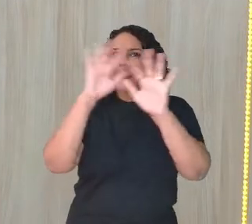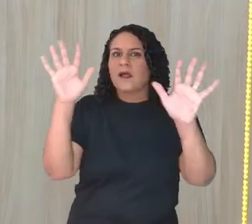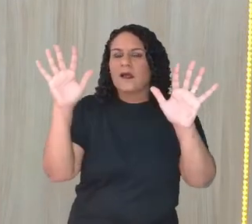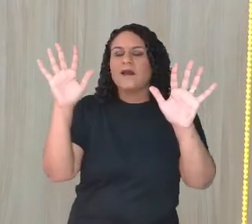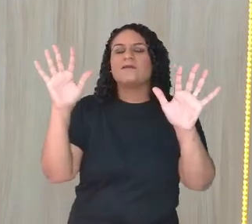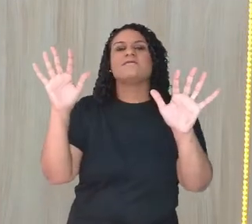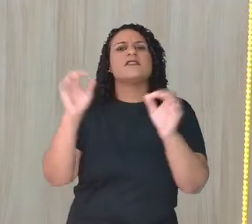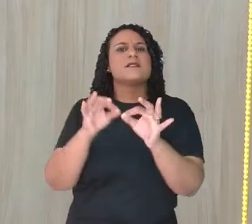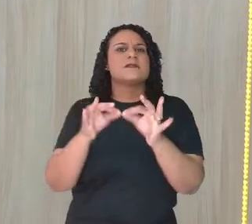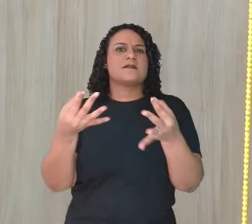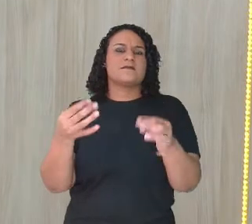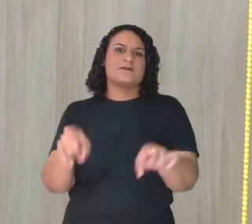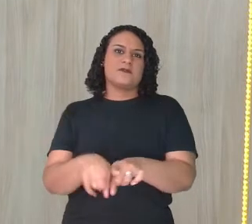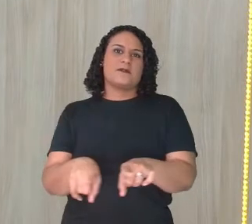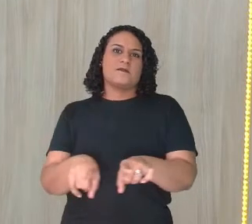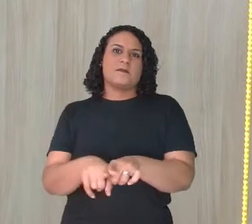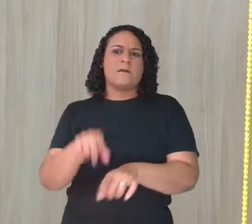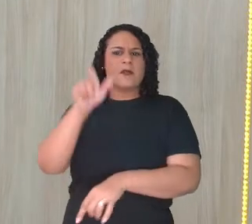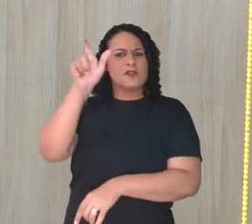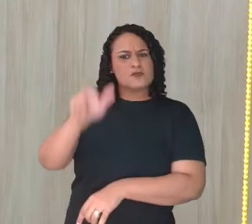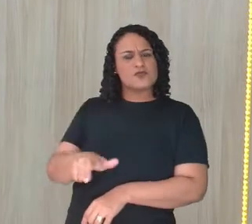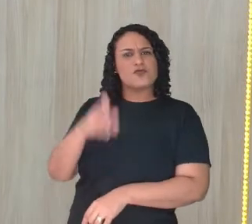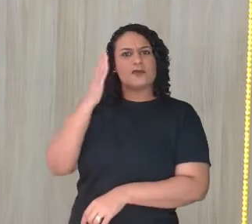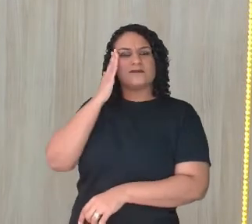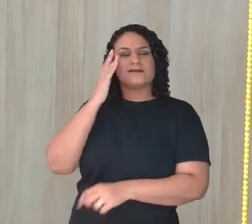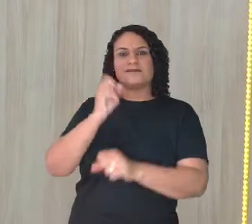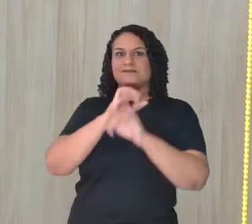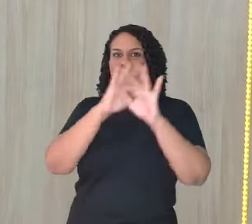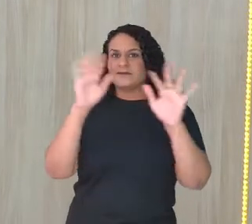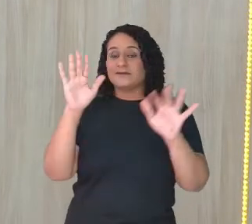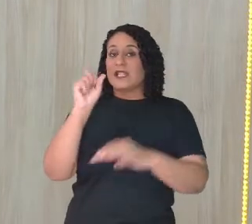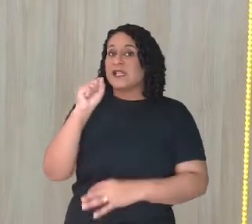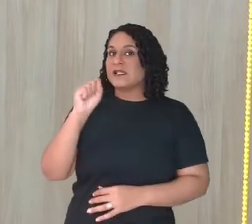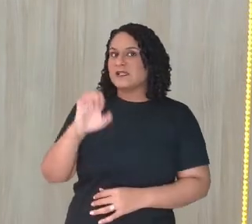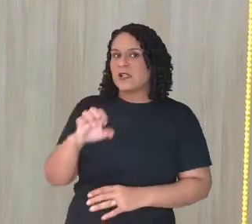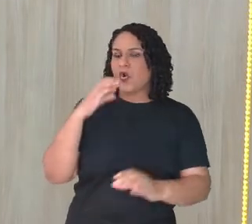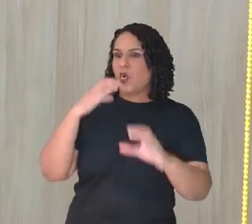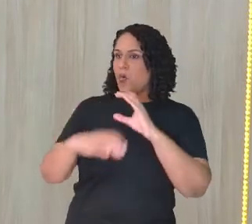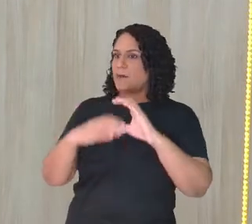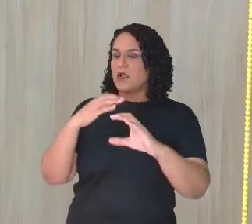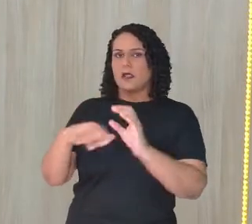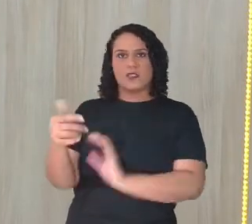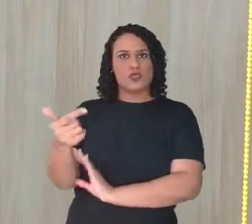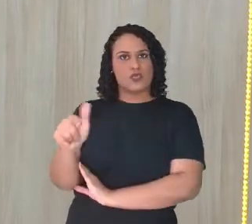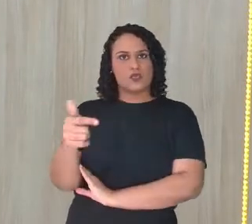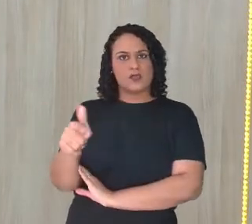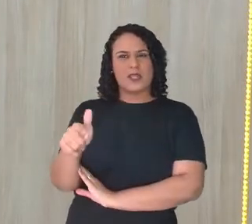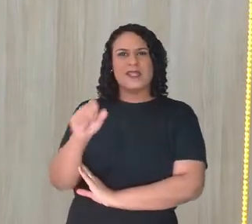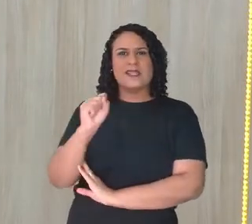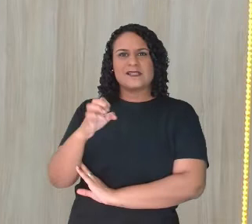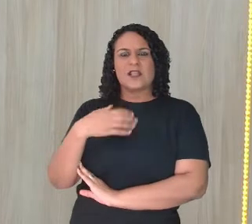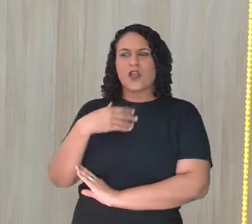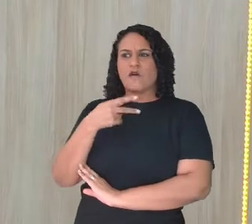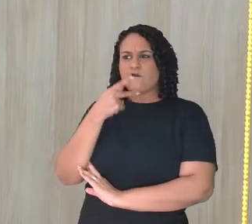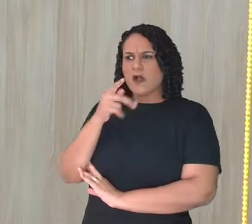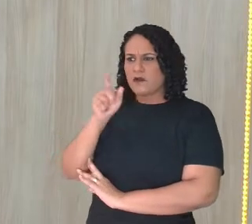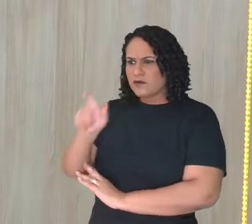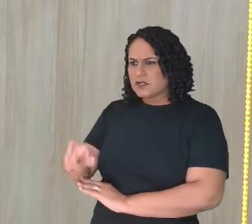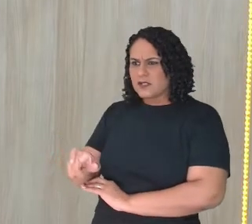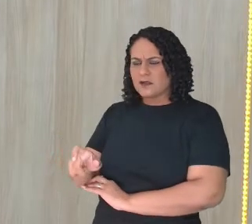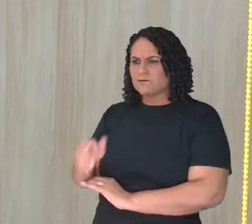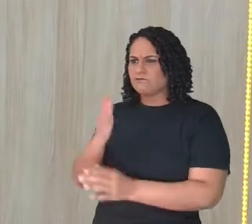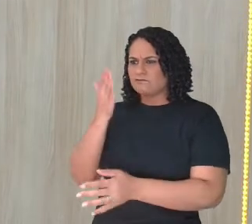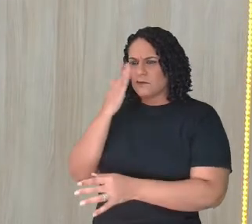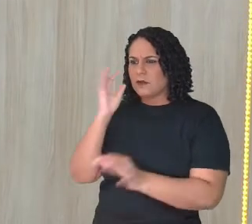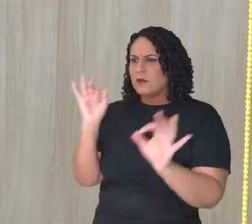e simples aí para que o outro entenda. Lembrando que se não houve comunicação, se eu falo e você não entende, né, não houve